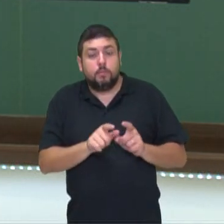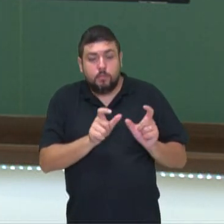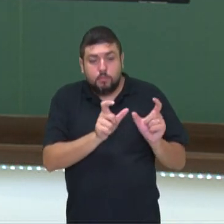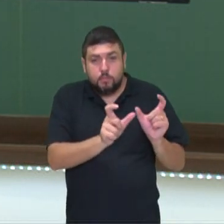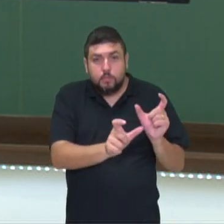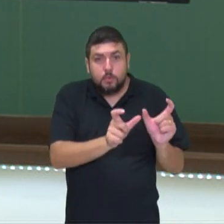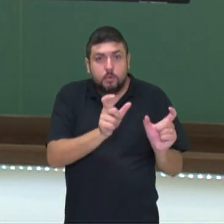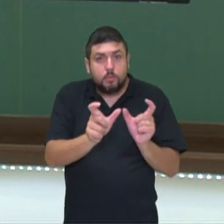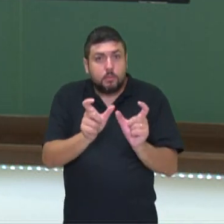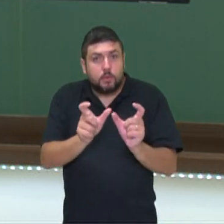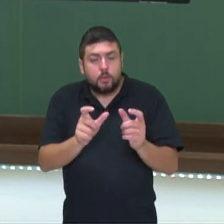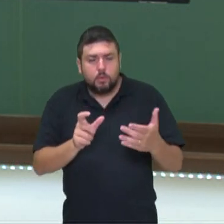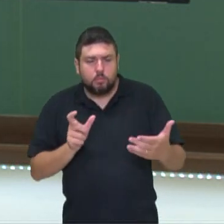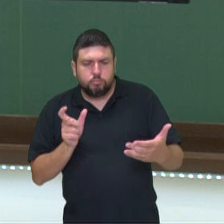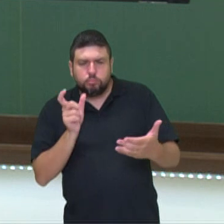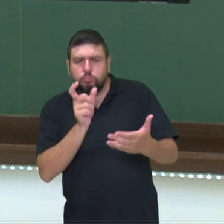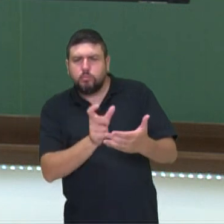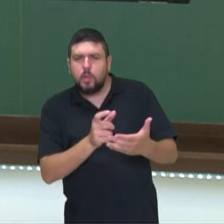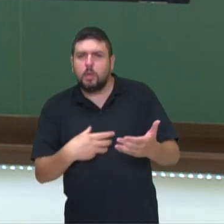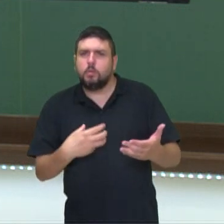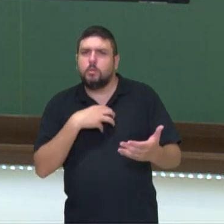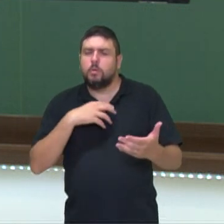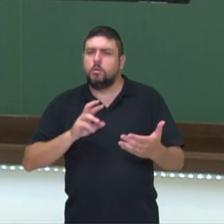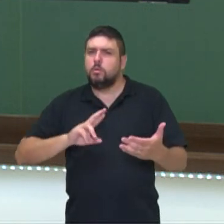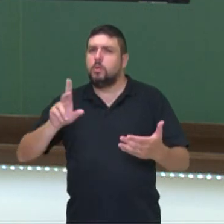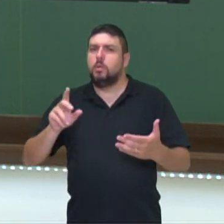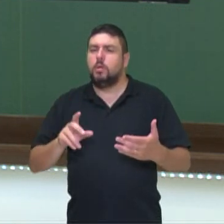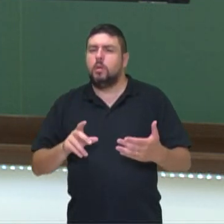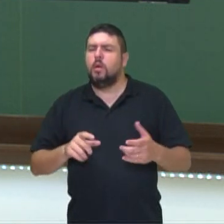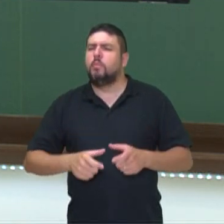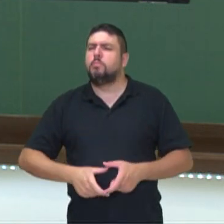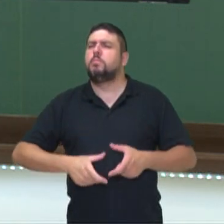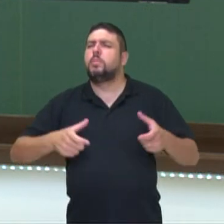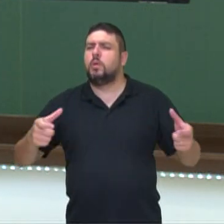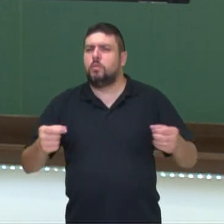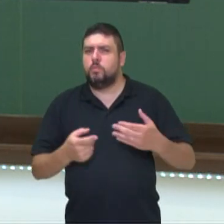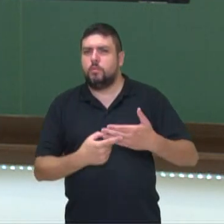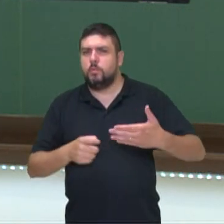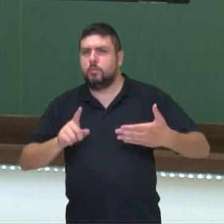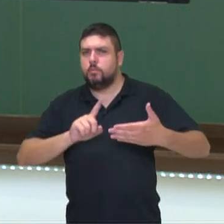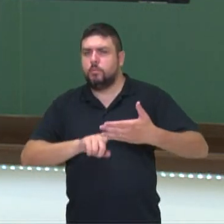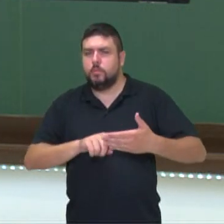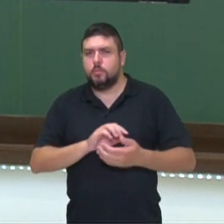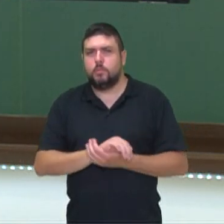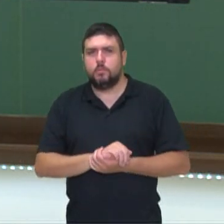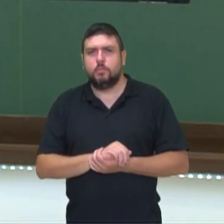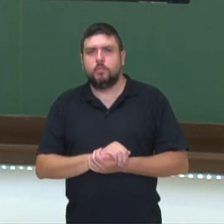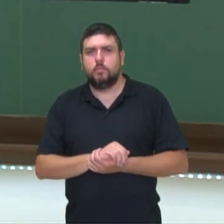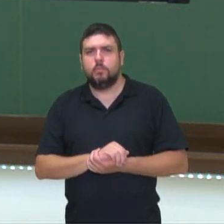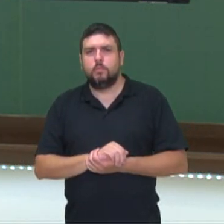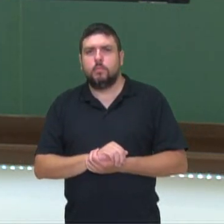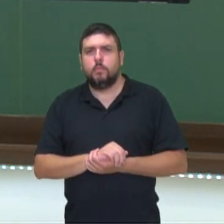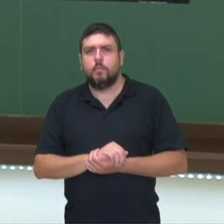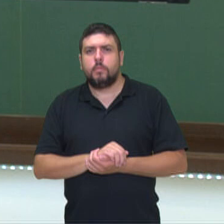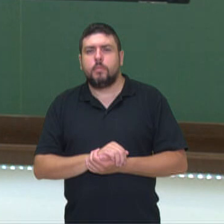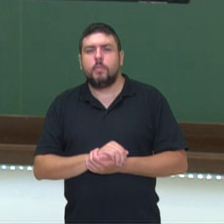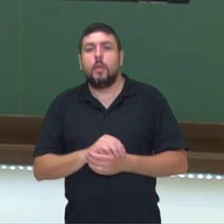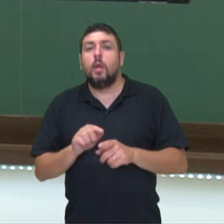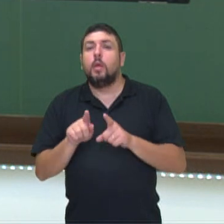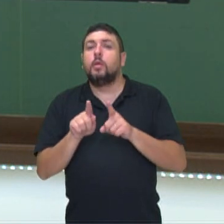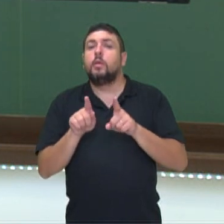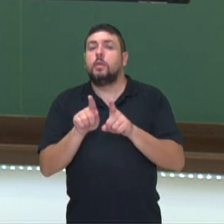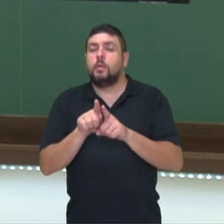modo diferenciado, tanto que a sua linguagem é figurada na maioria das vezes, inclusive até pela sua característica, aqui na